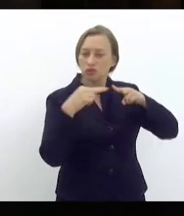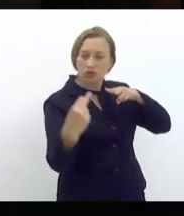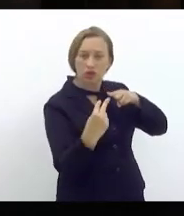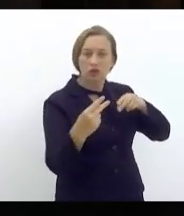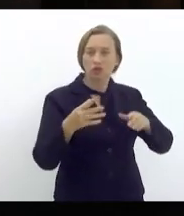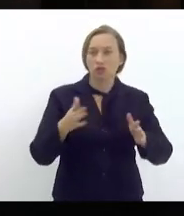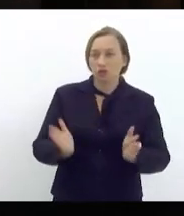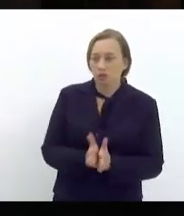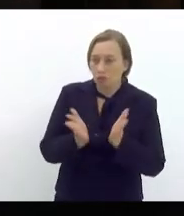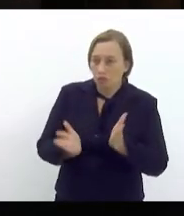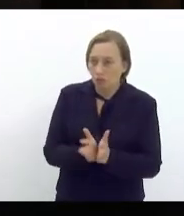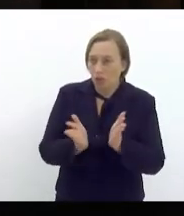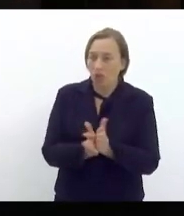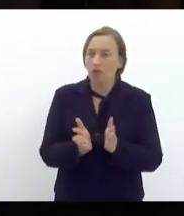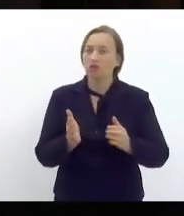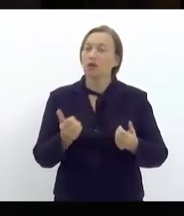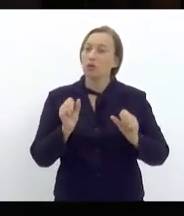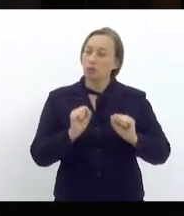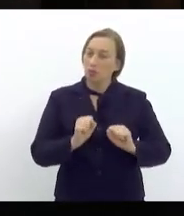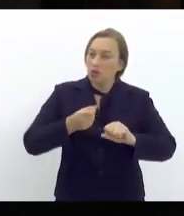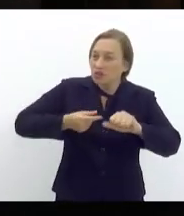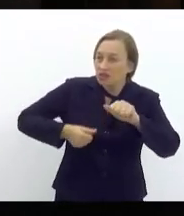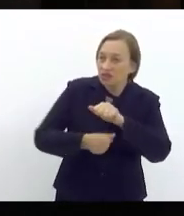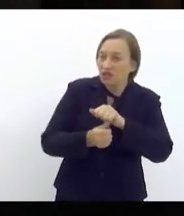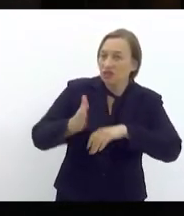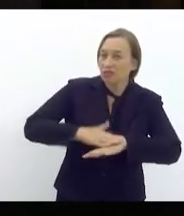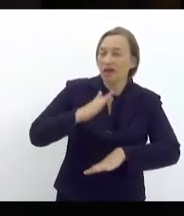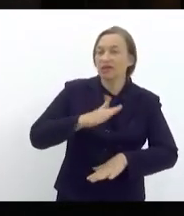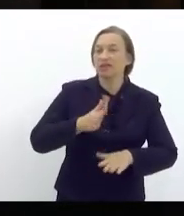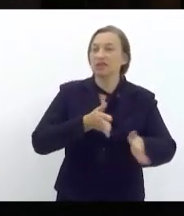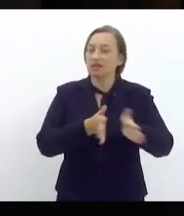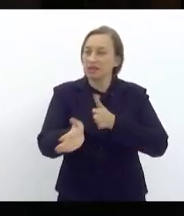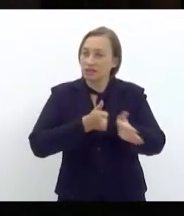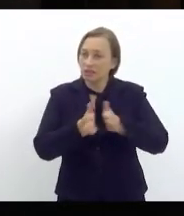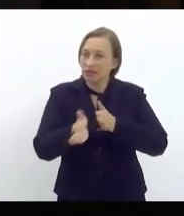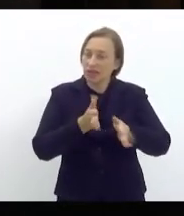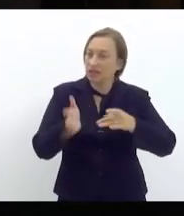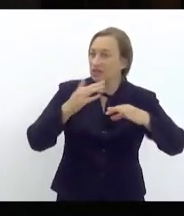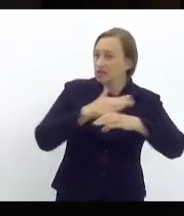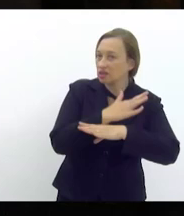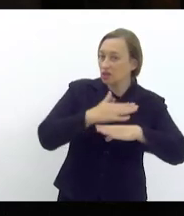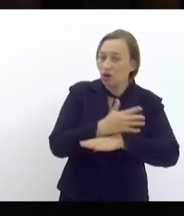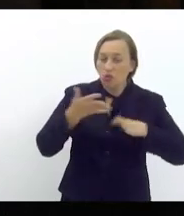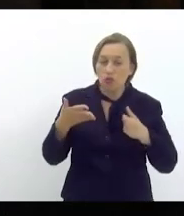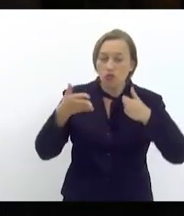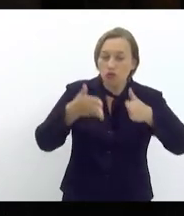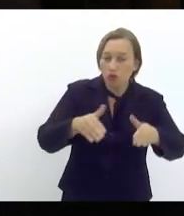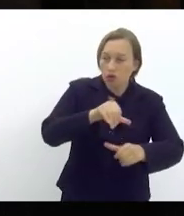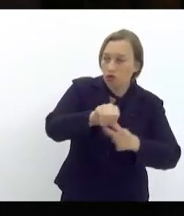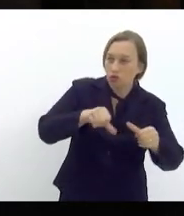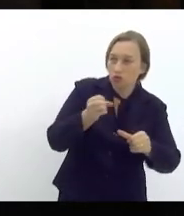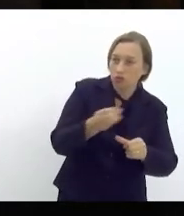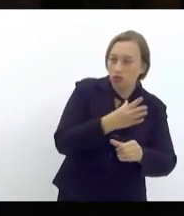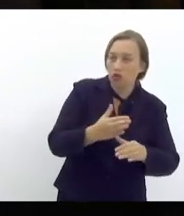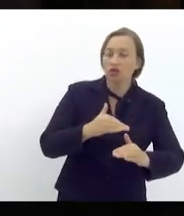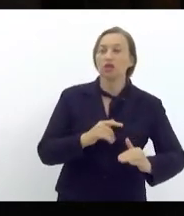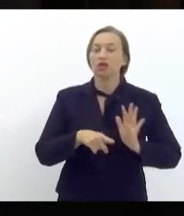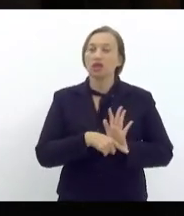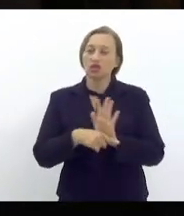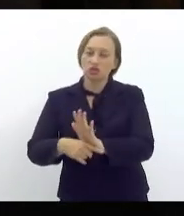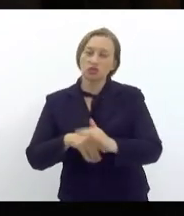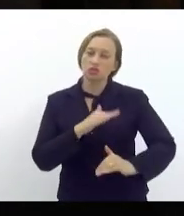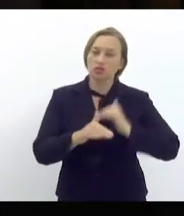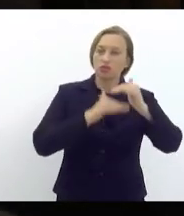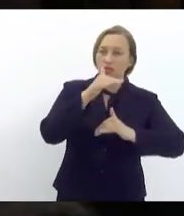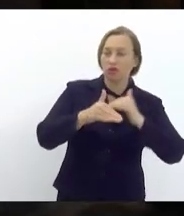e possa investir em mais cidades acessíveis e que um foco na inovação que inclusive ajuda o desenvolvimento econômico